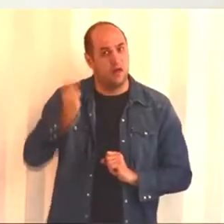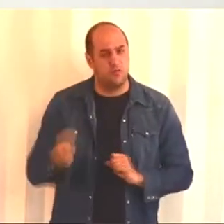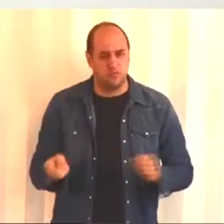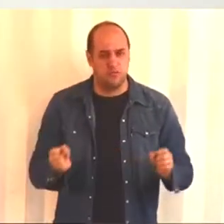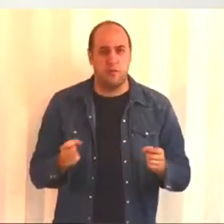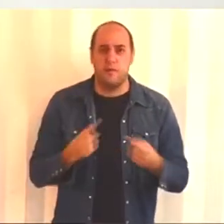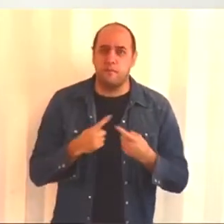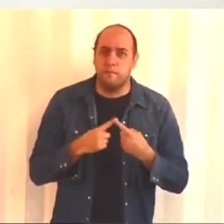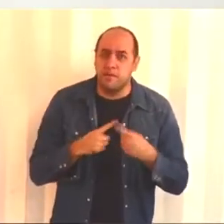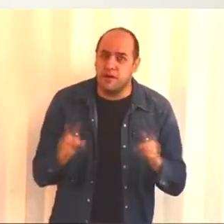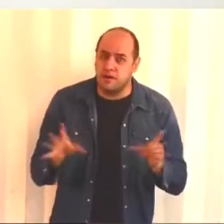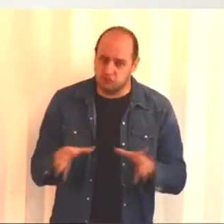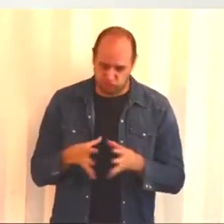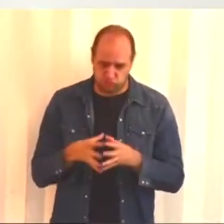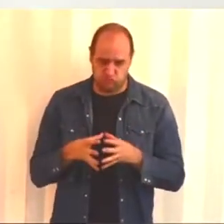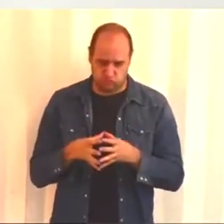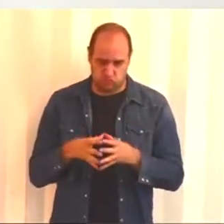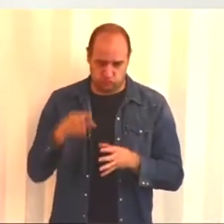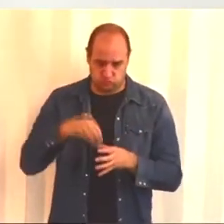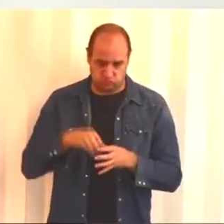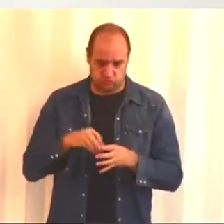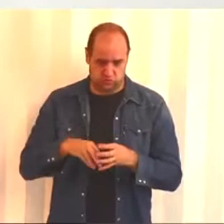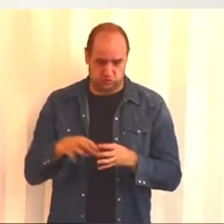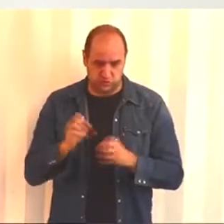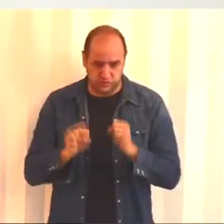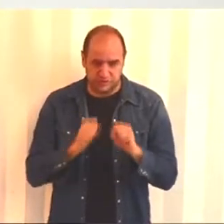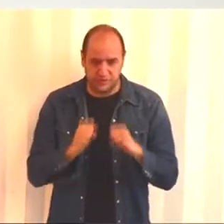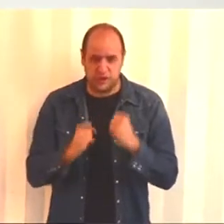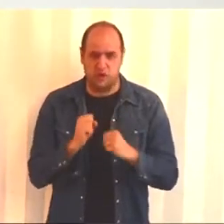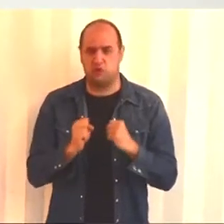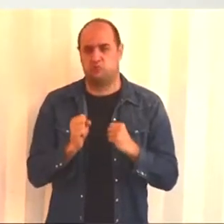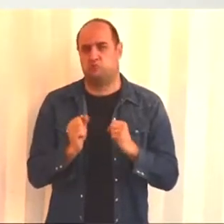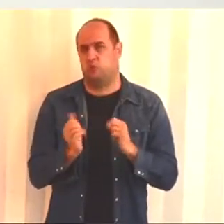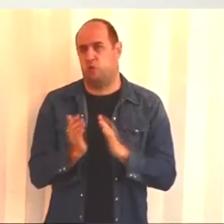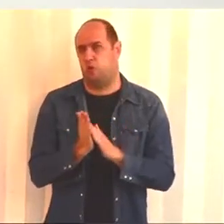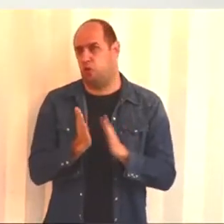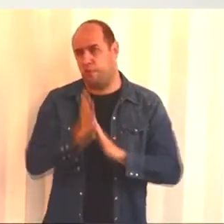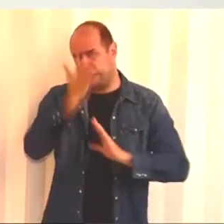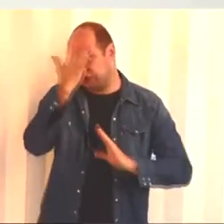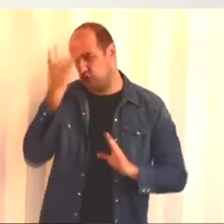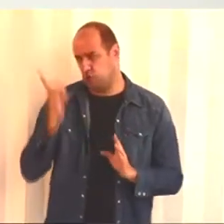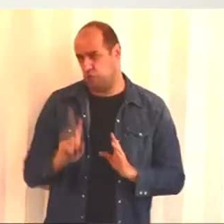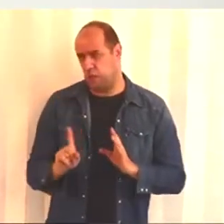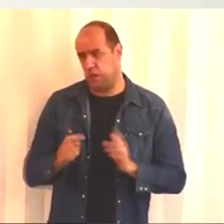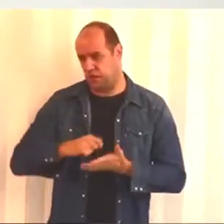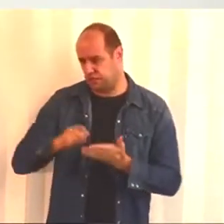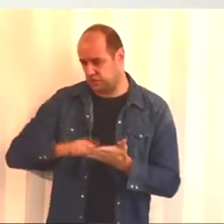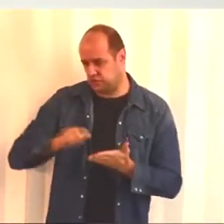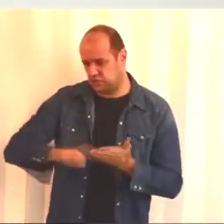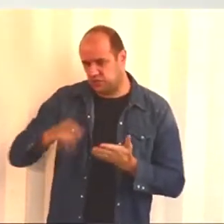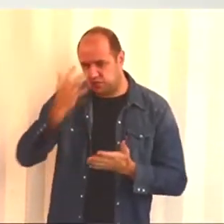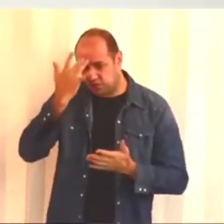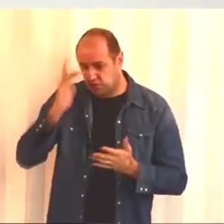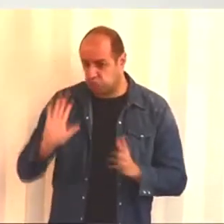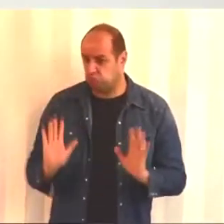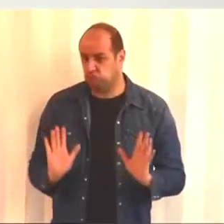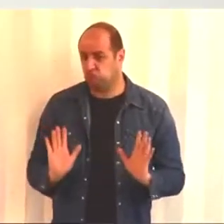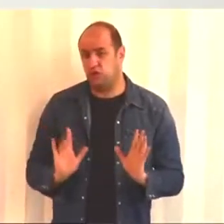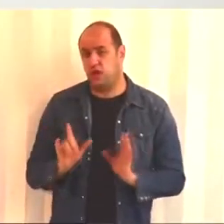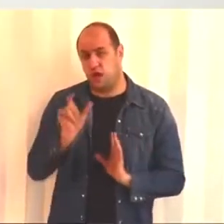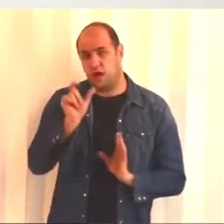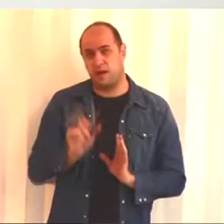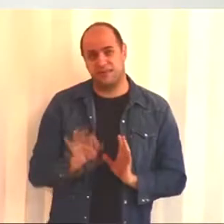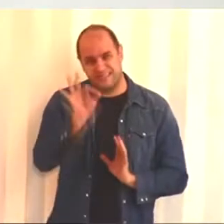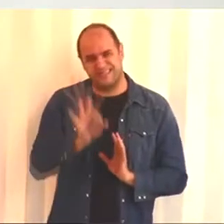grupo de salmos nós não conhecemos. Provavelmente algum levita, alguém ligado à área do louvor, da música,